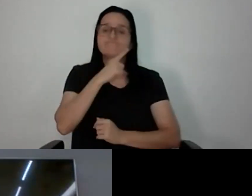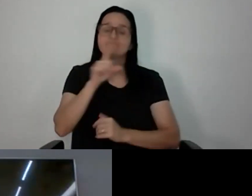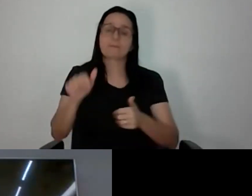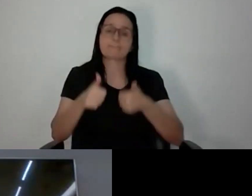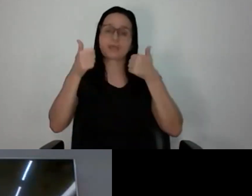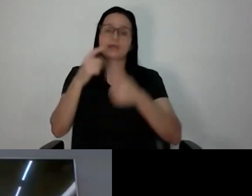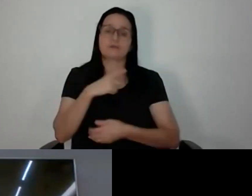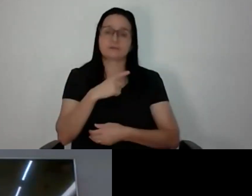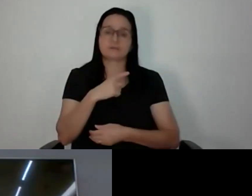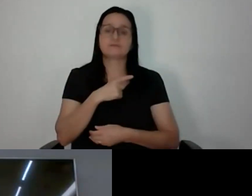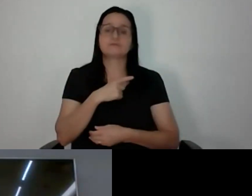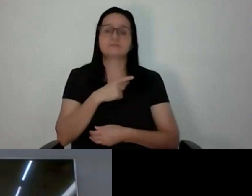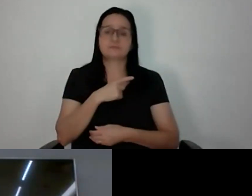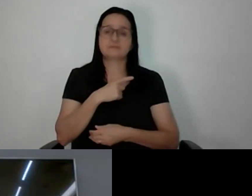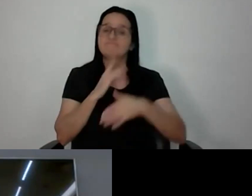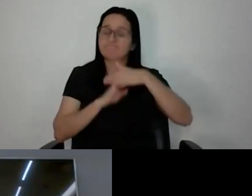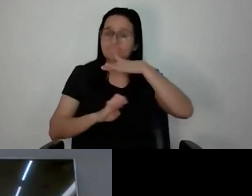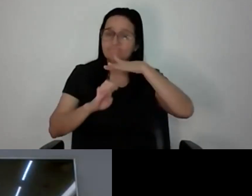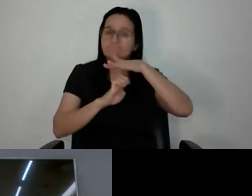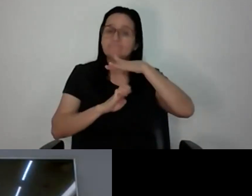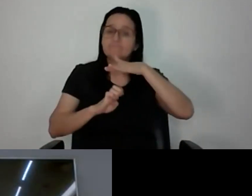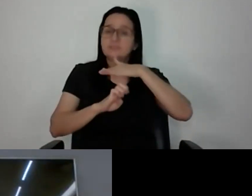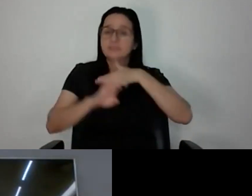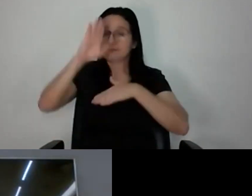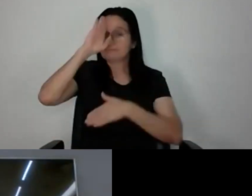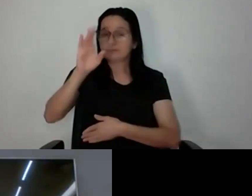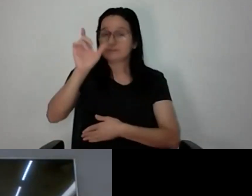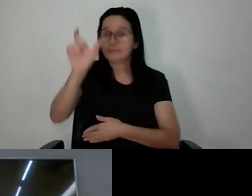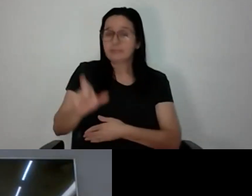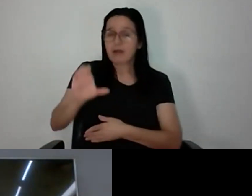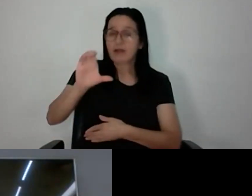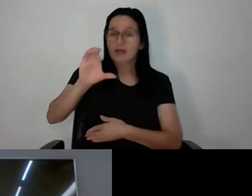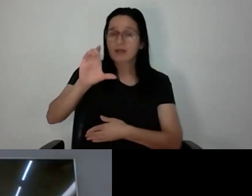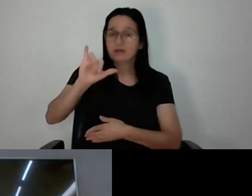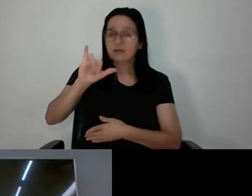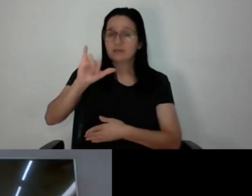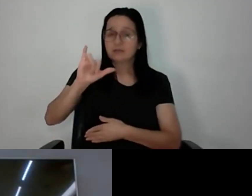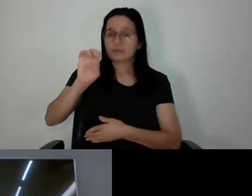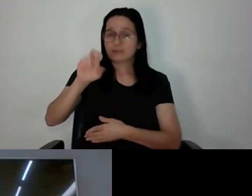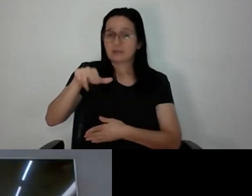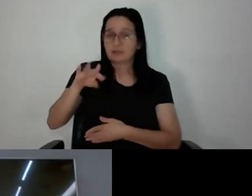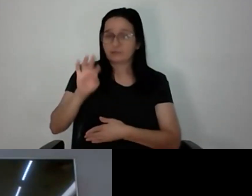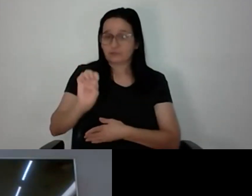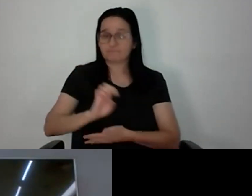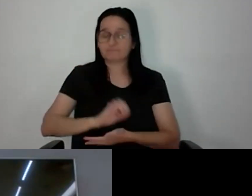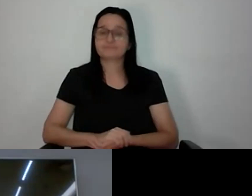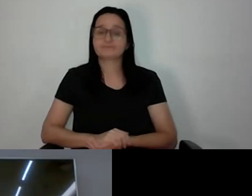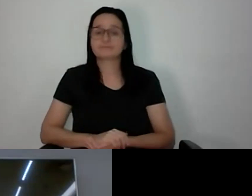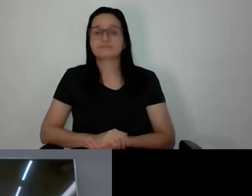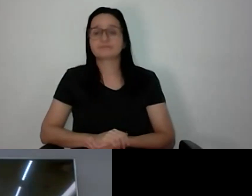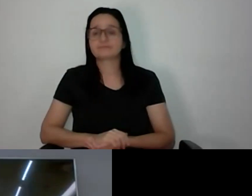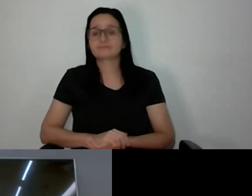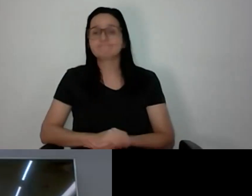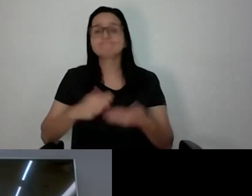da advocacia empresarial, principalmente cliente, que é o que a gente gosta. E é legal também colocar, né, Mati, que olhar para